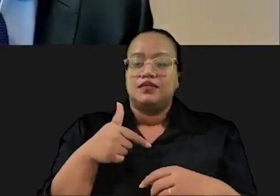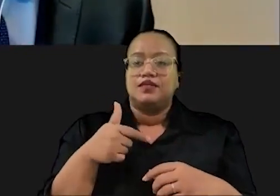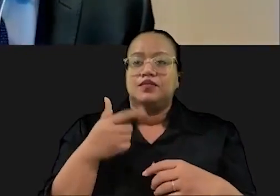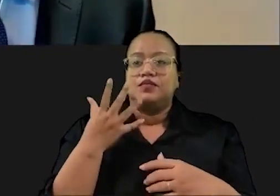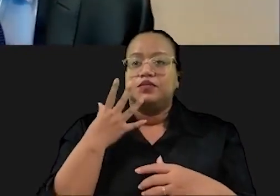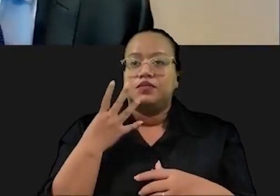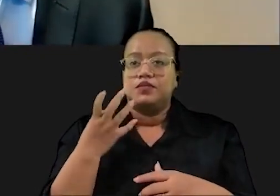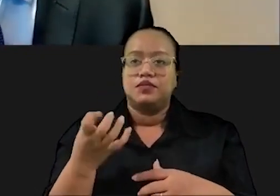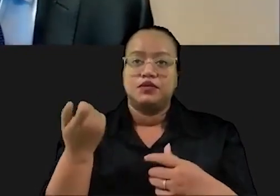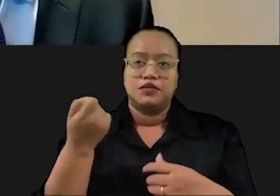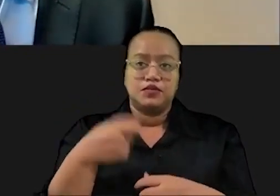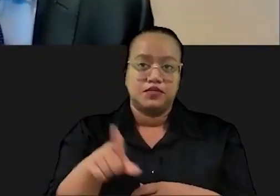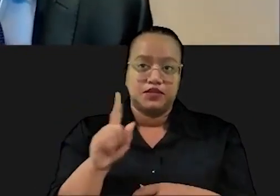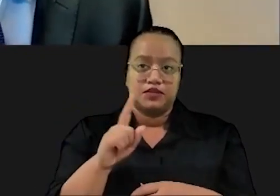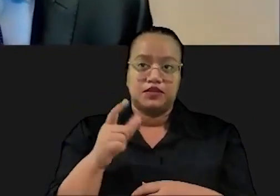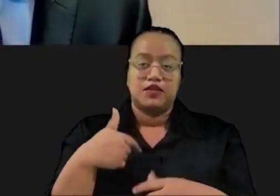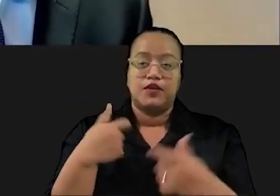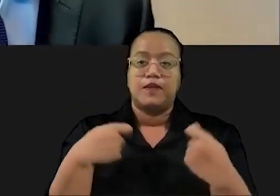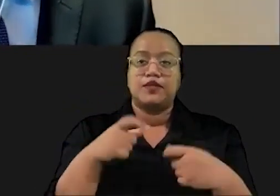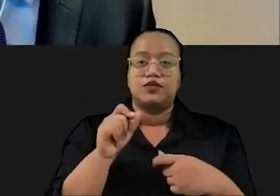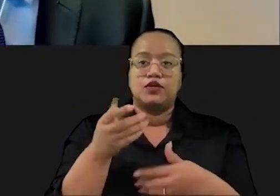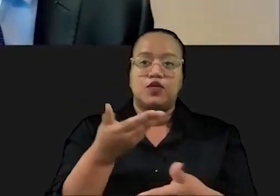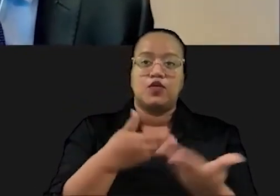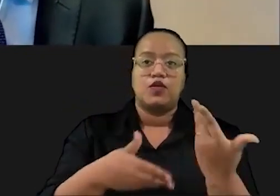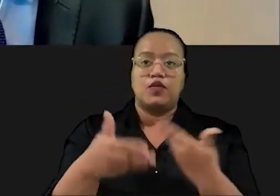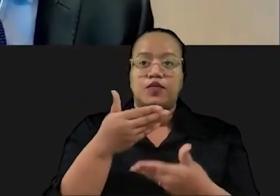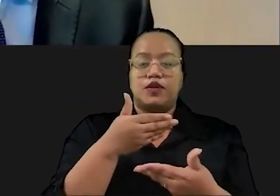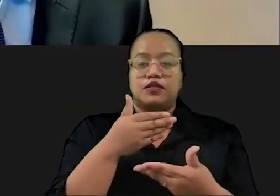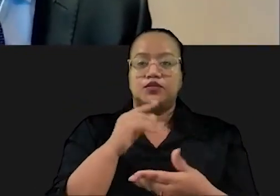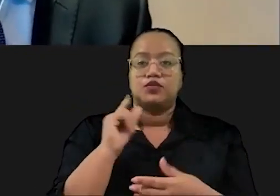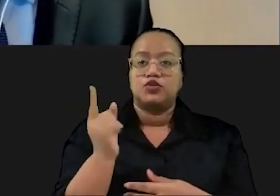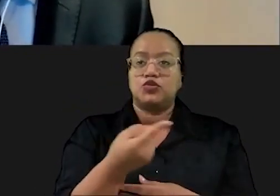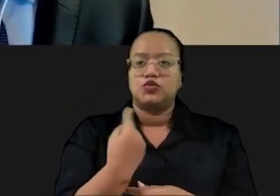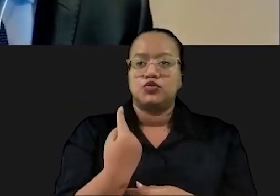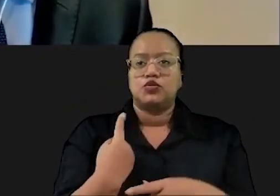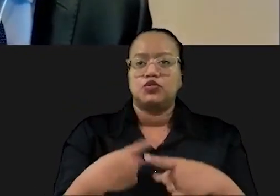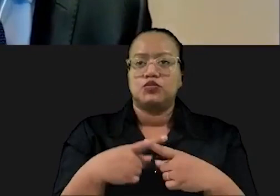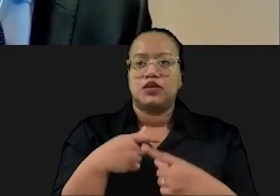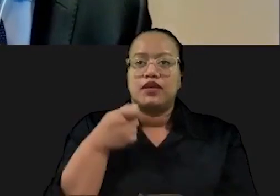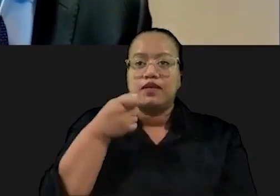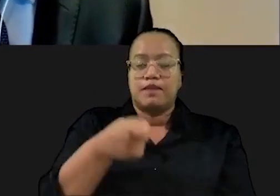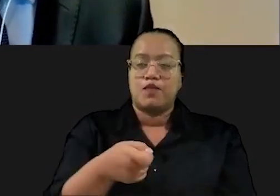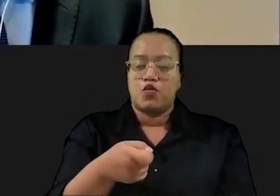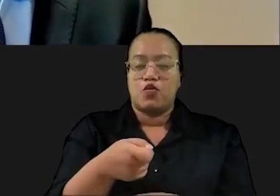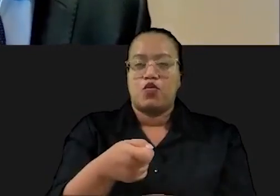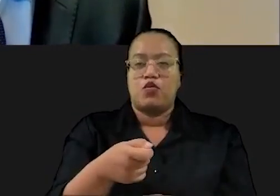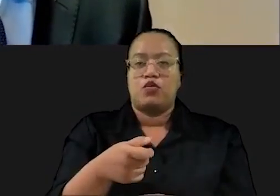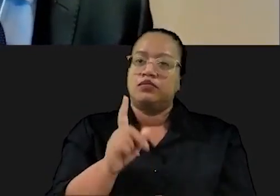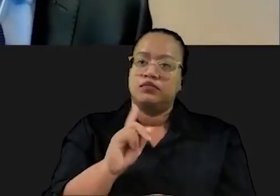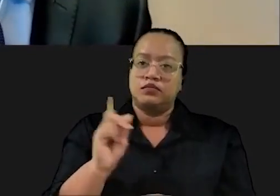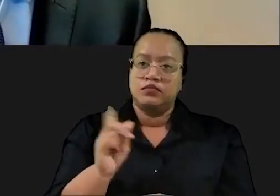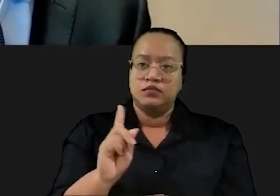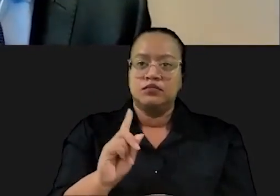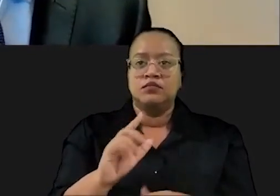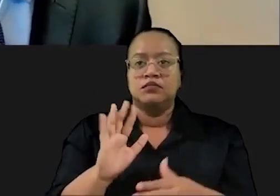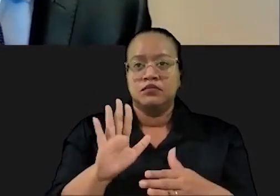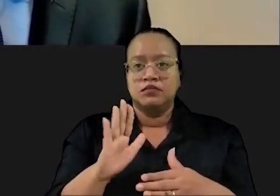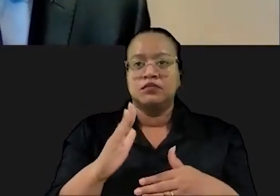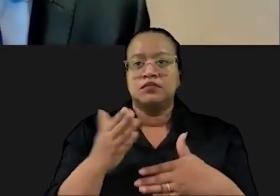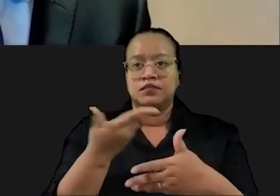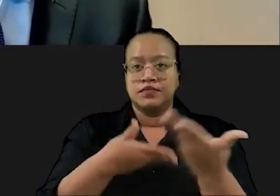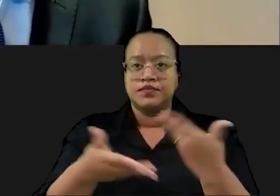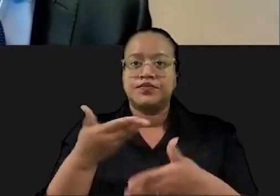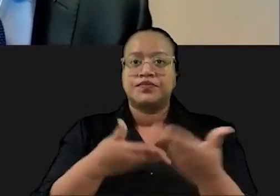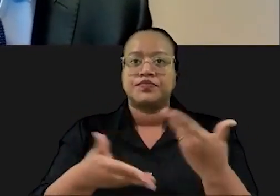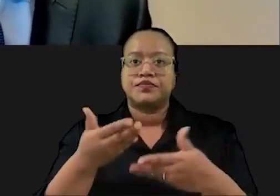verdade, da colaboração de todos, porque a ideia também não é impor um fluxo, mas todos precisam daí passar a participar da criação desses fluxos, para